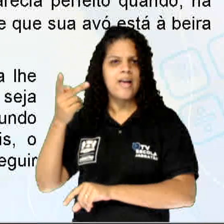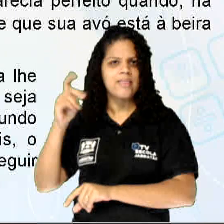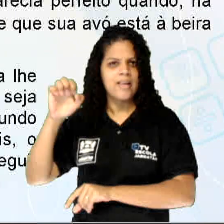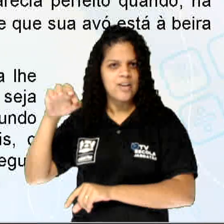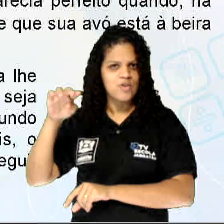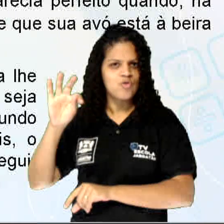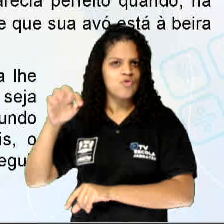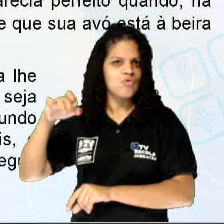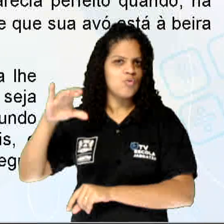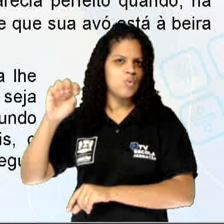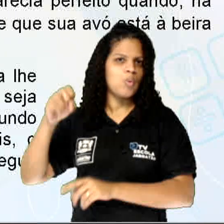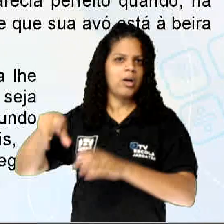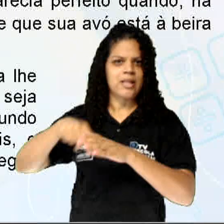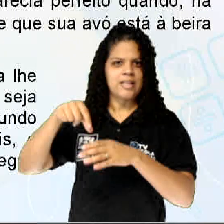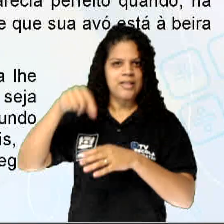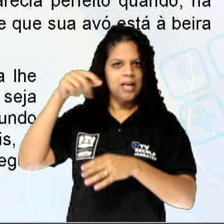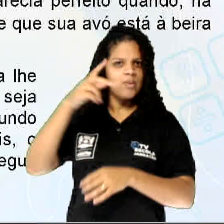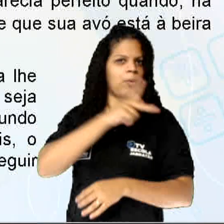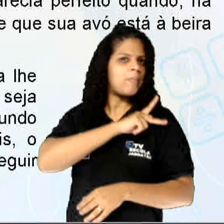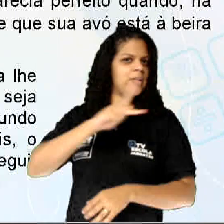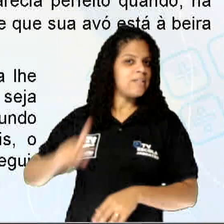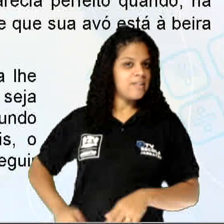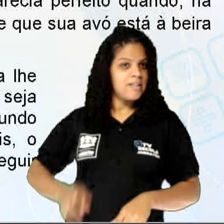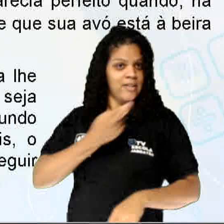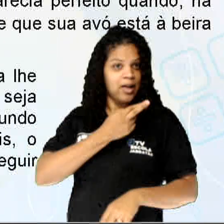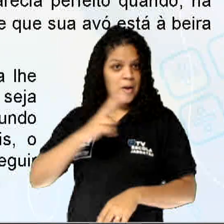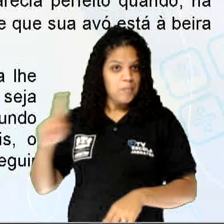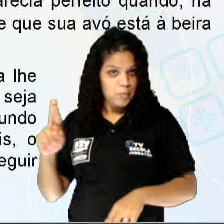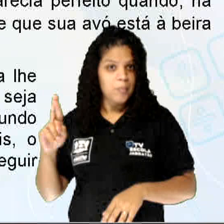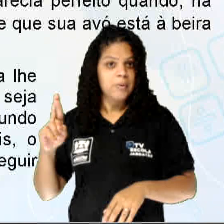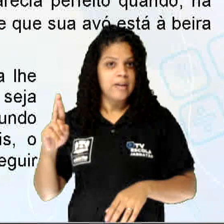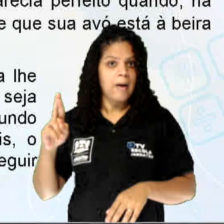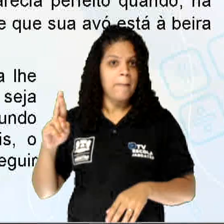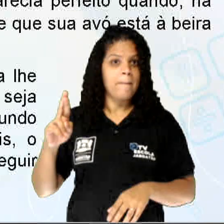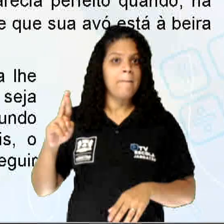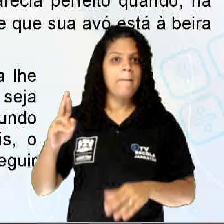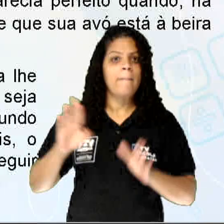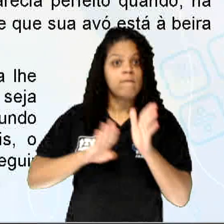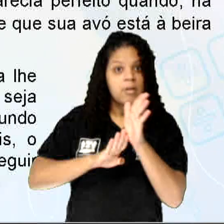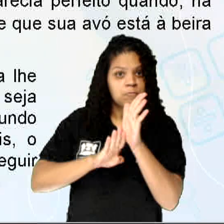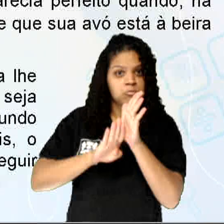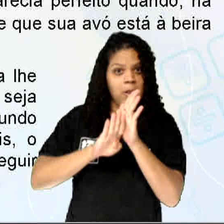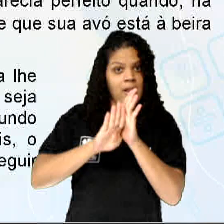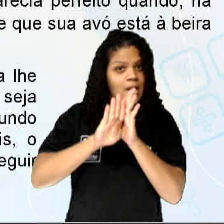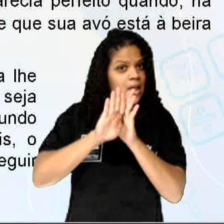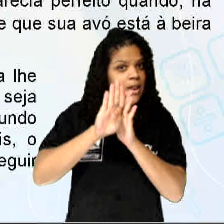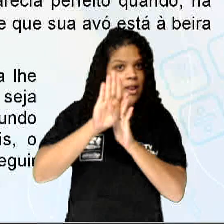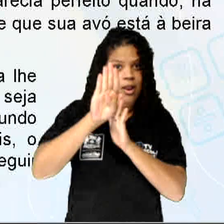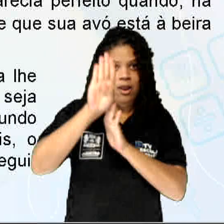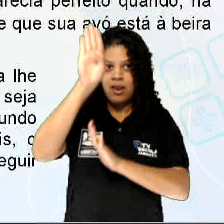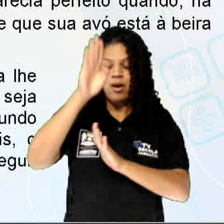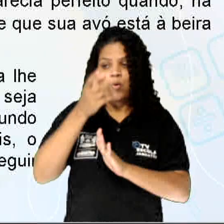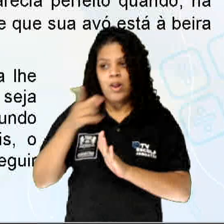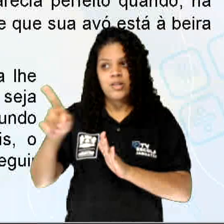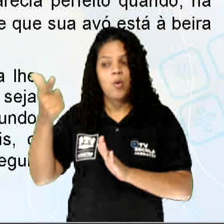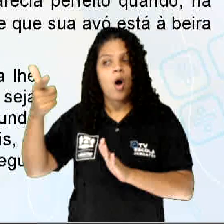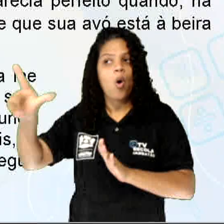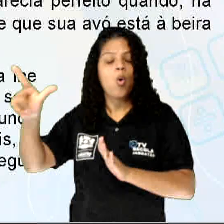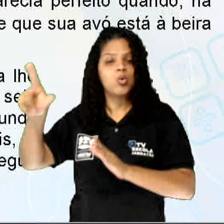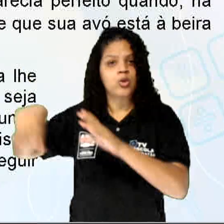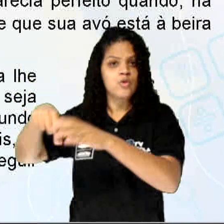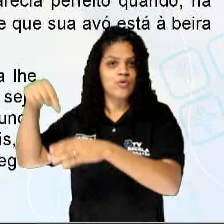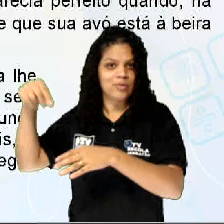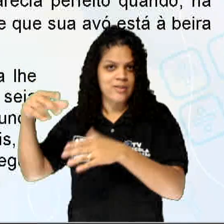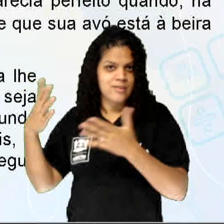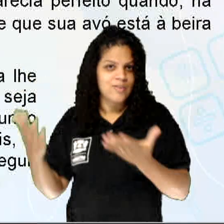das eleições e com larga vantagem sobre o seu opositor. Sua popularidade é imensa, mas o